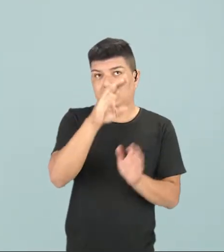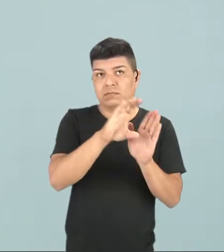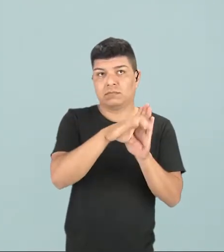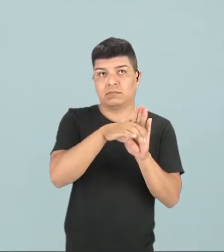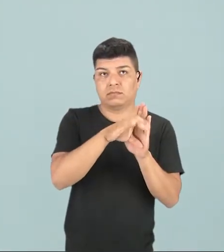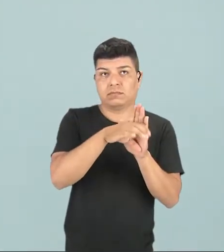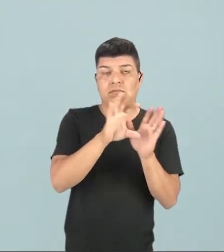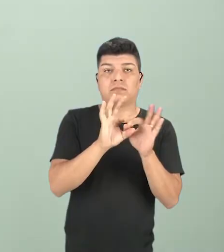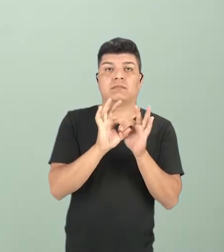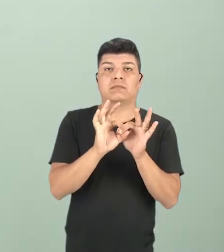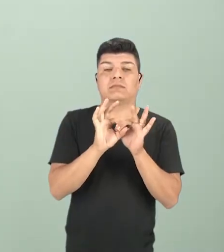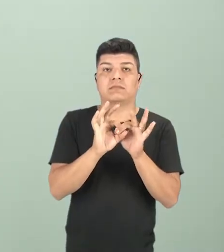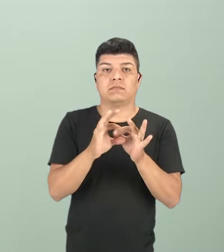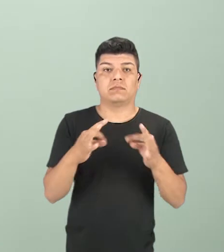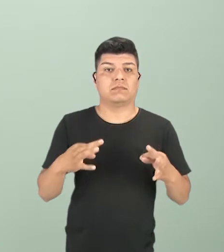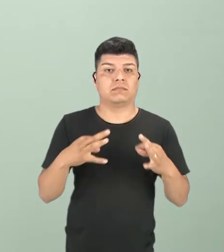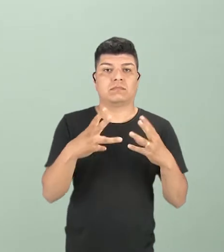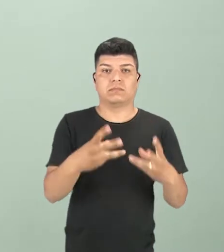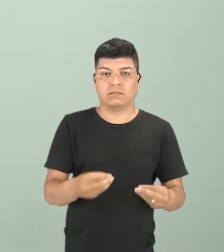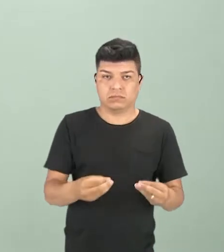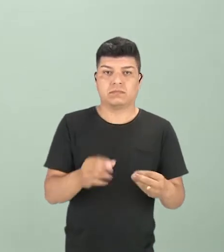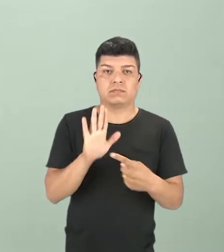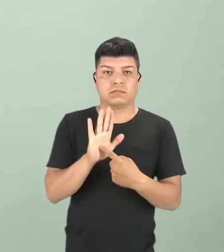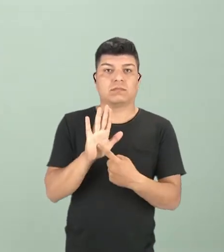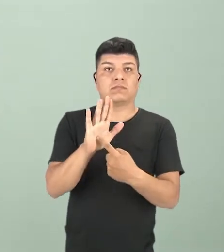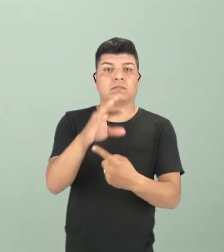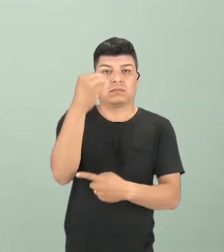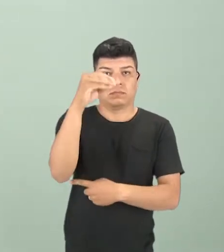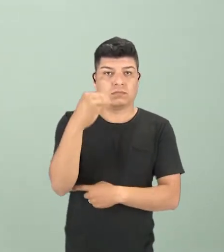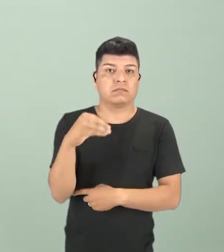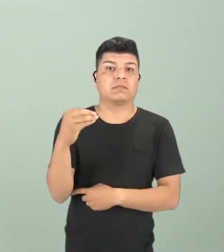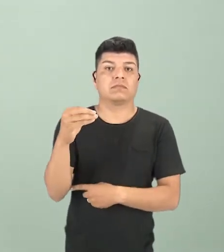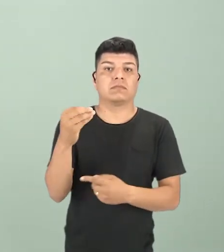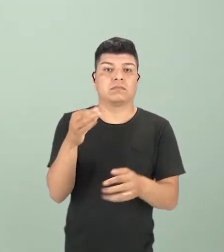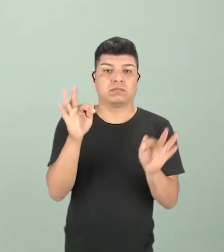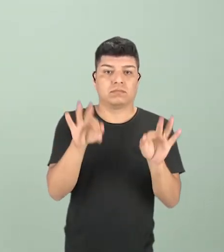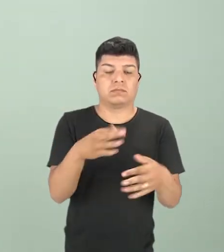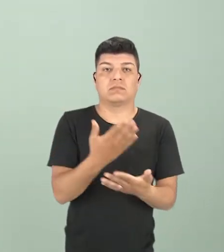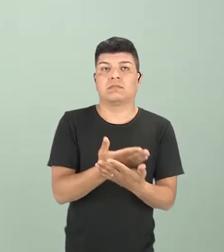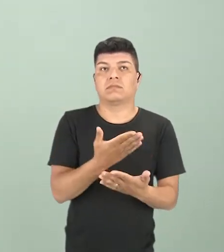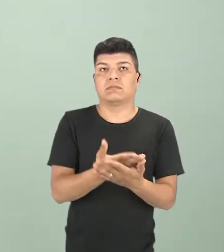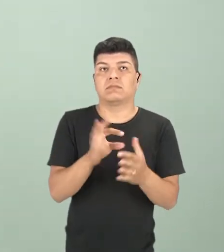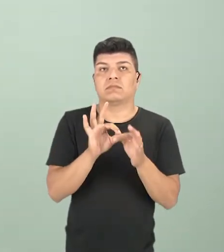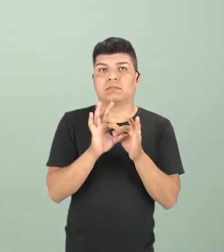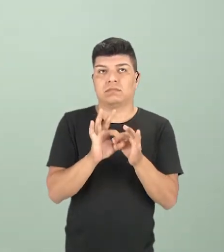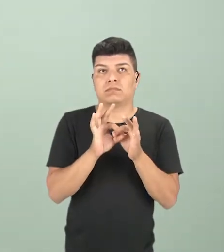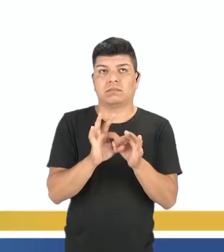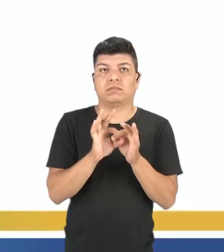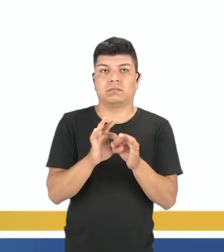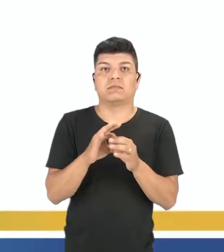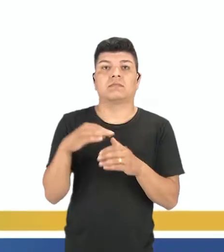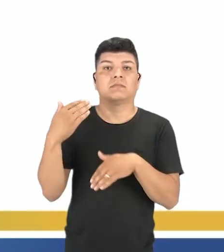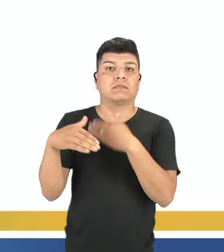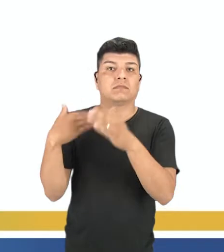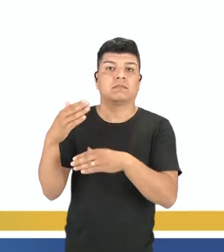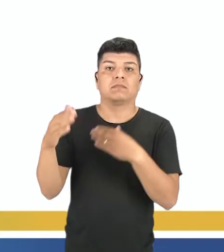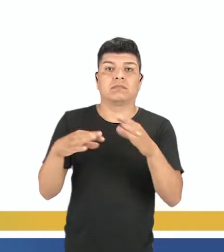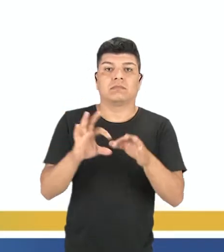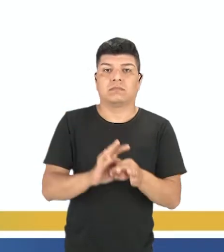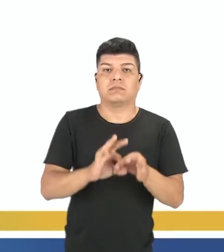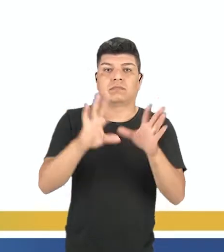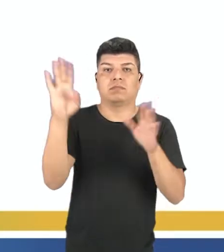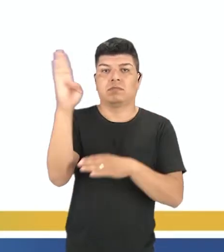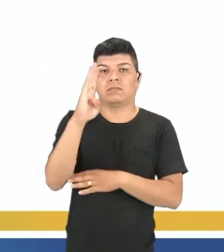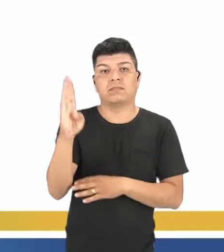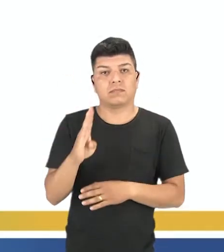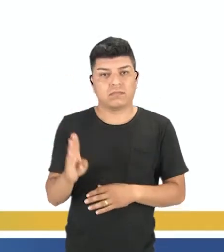aí praticamente todos sendo postados essas últimas aulas, então está bem interligado. É o processo de independência do